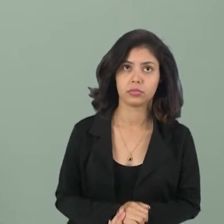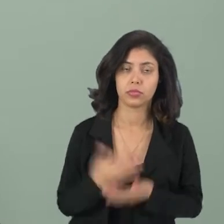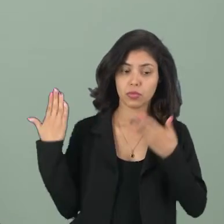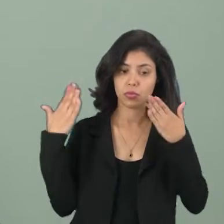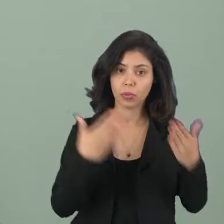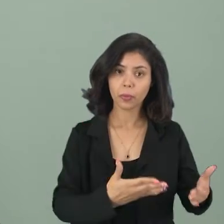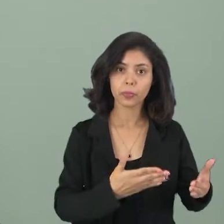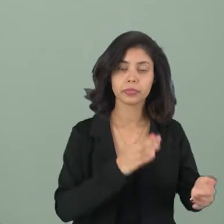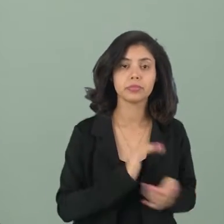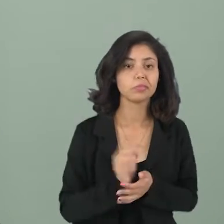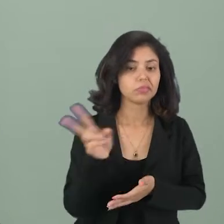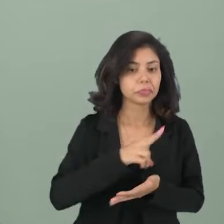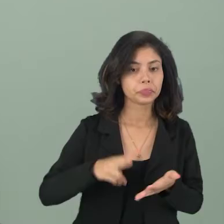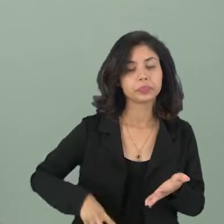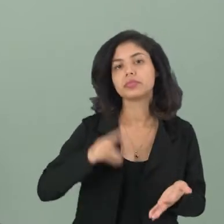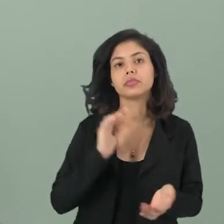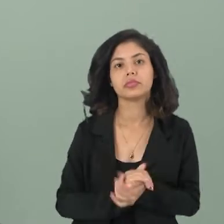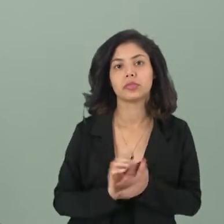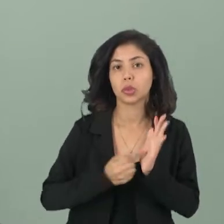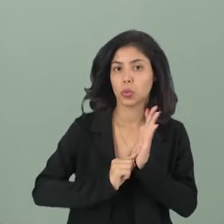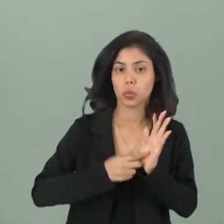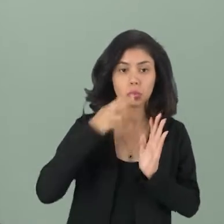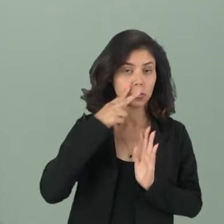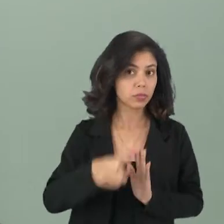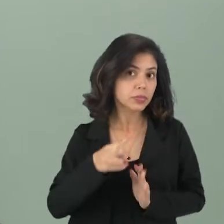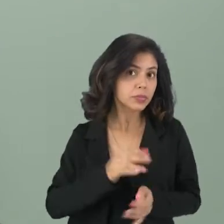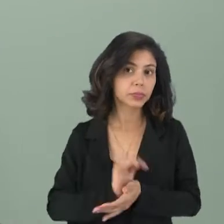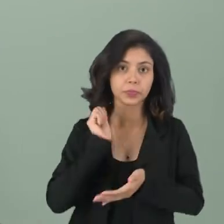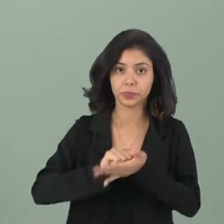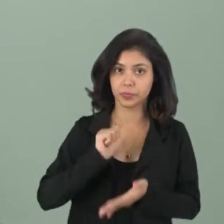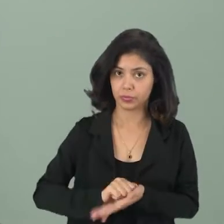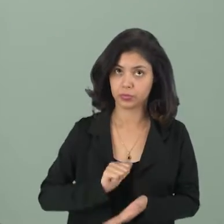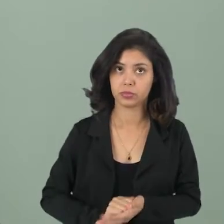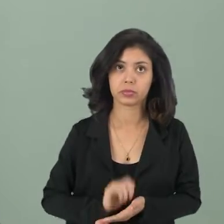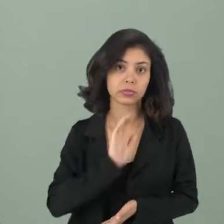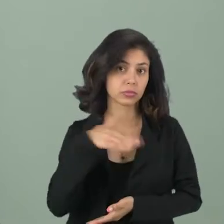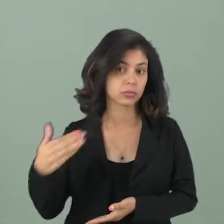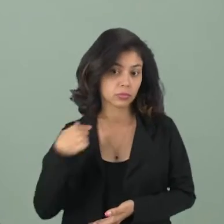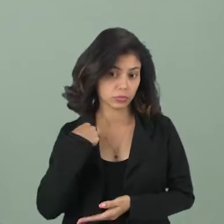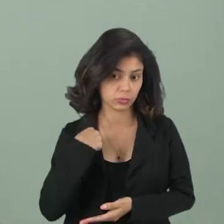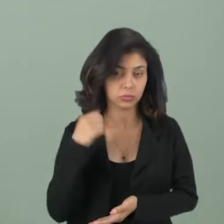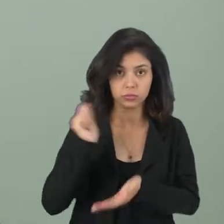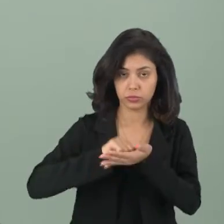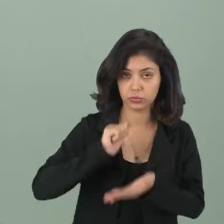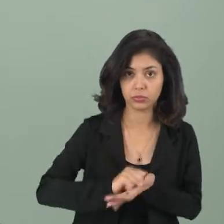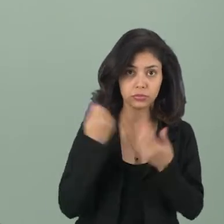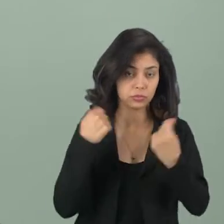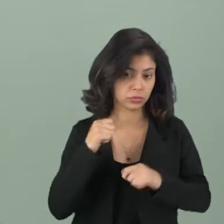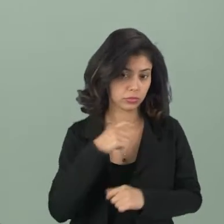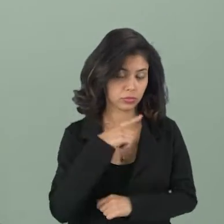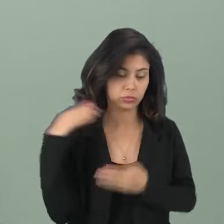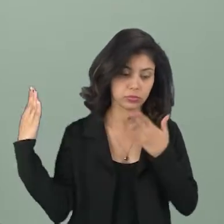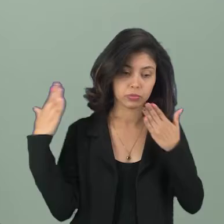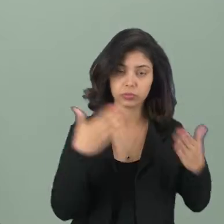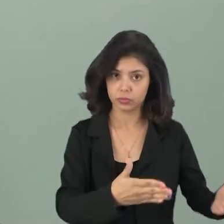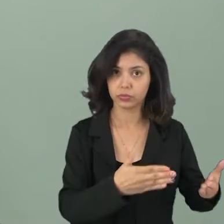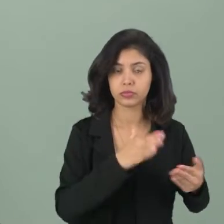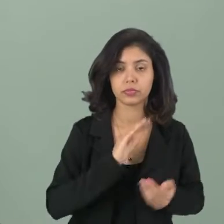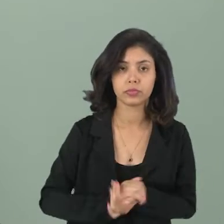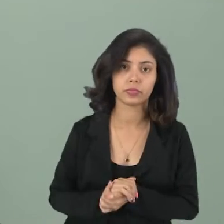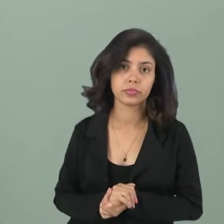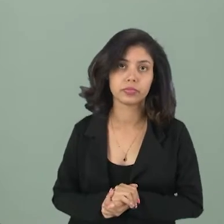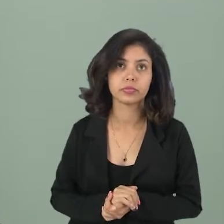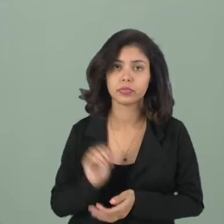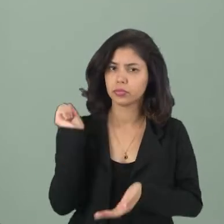Objetivo para com o leitor do ponto de vista da escrita Ou seja quando eu vou escrever é preciso tem um objetivo